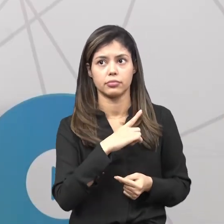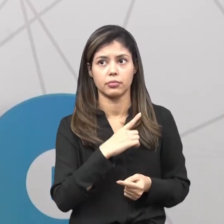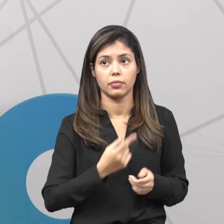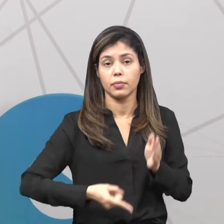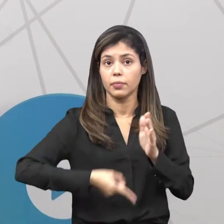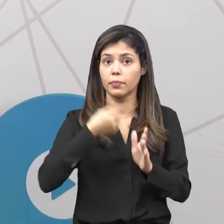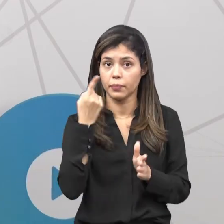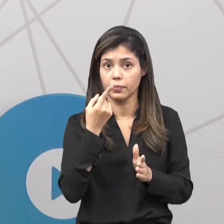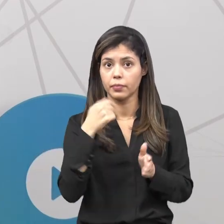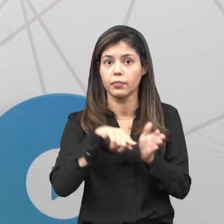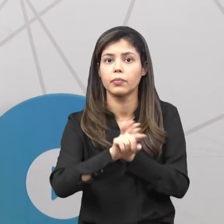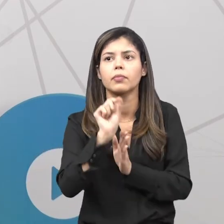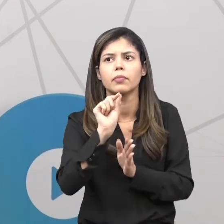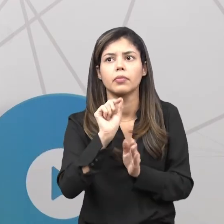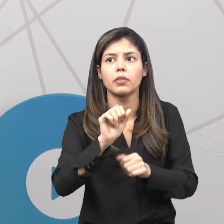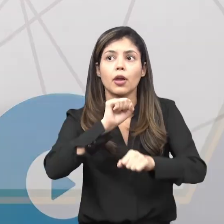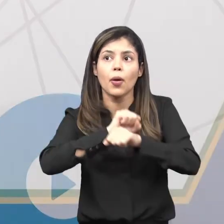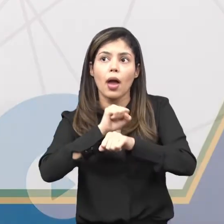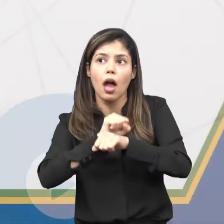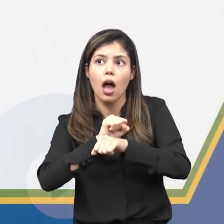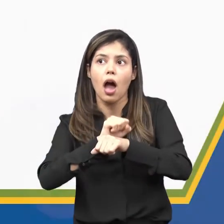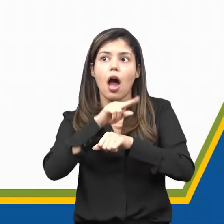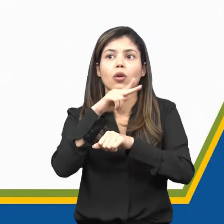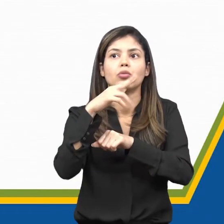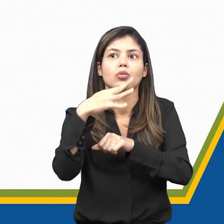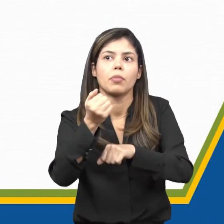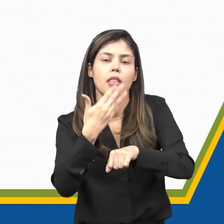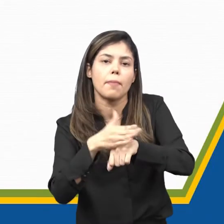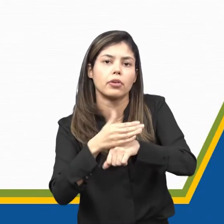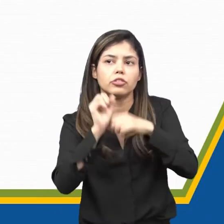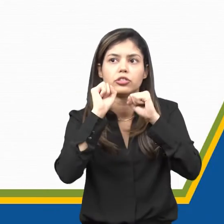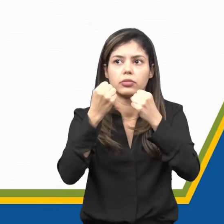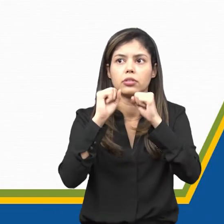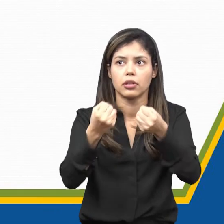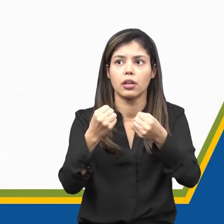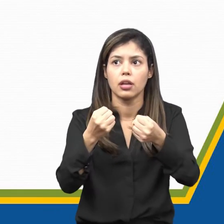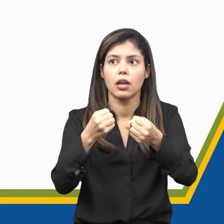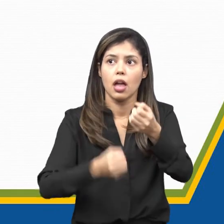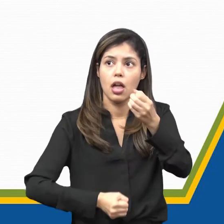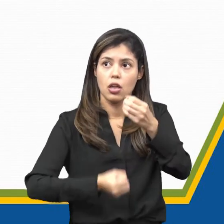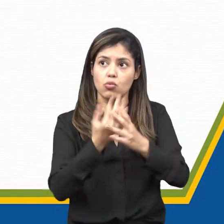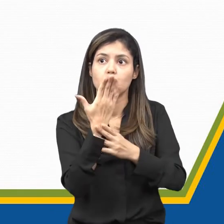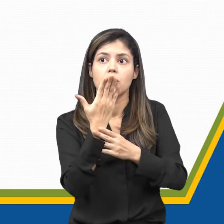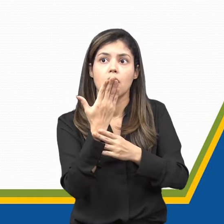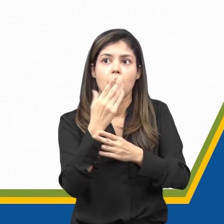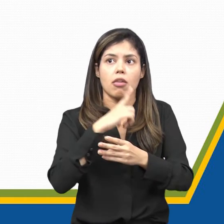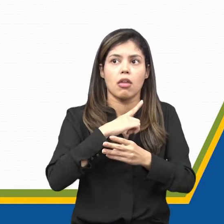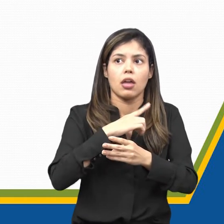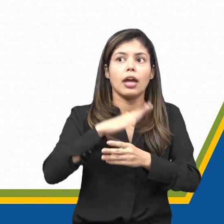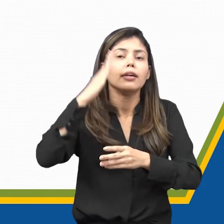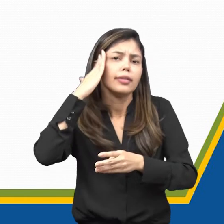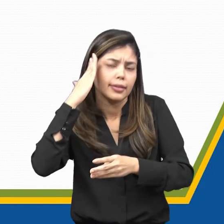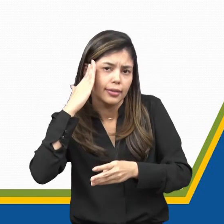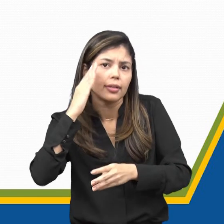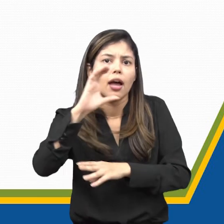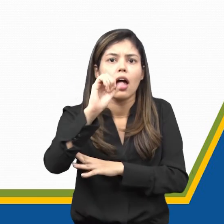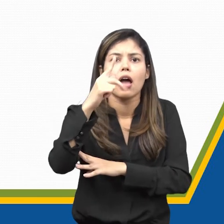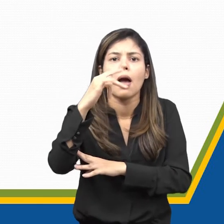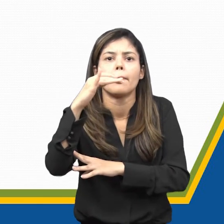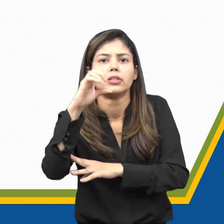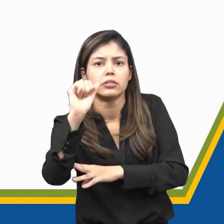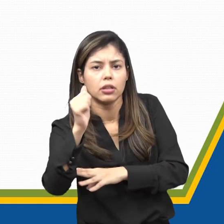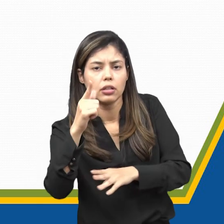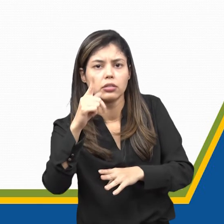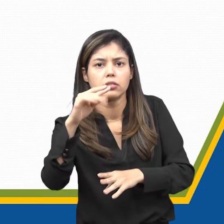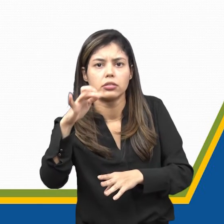lá? A questão é o seguinte: preparar o sujeito para a autonomia na prática de atividades físicas é criar condições para que